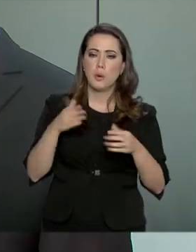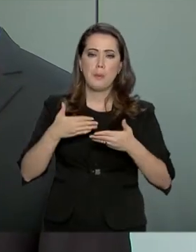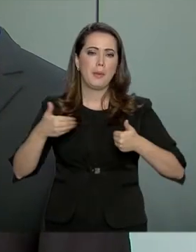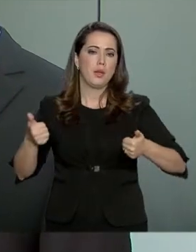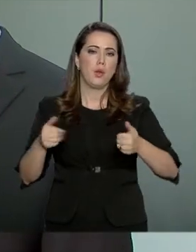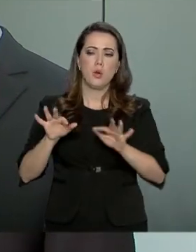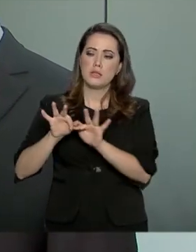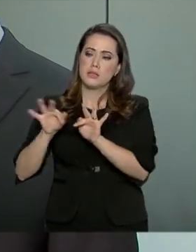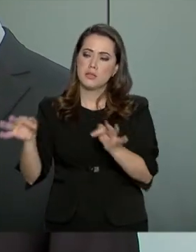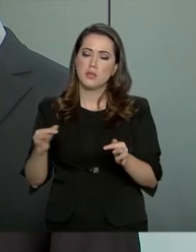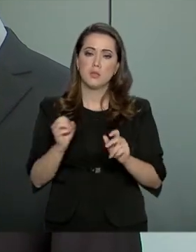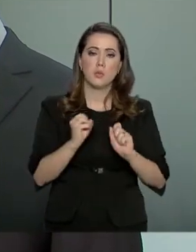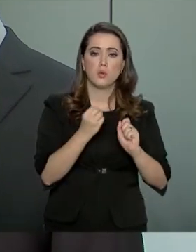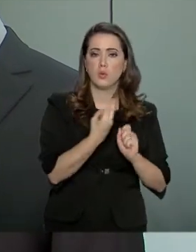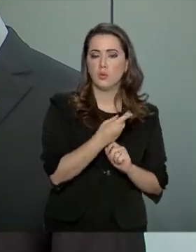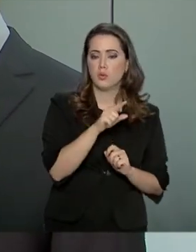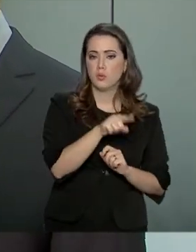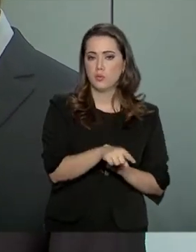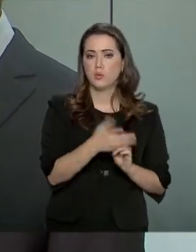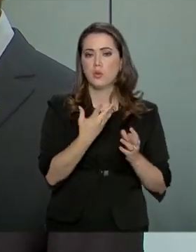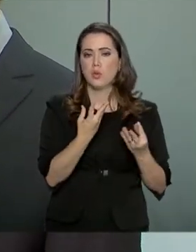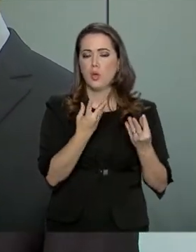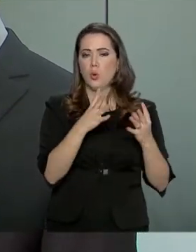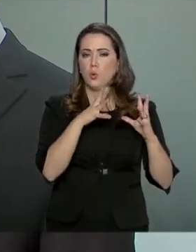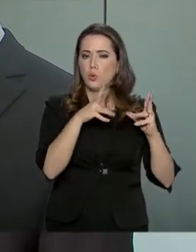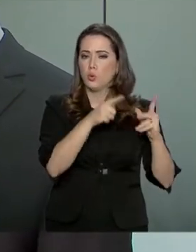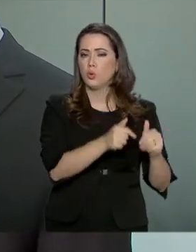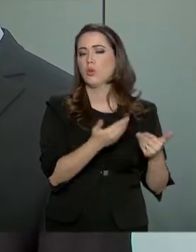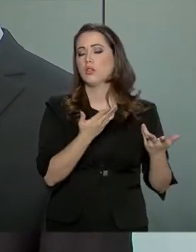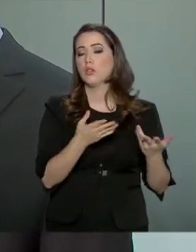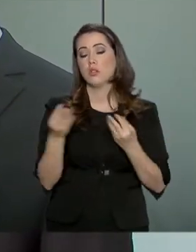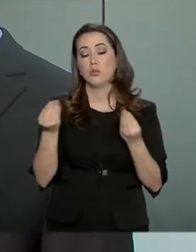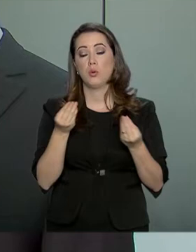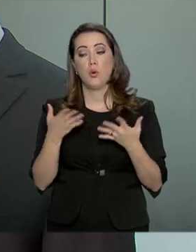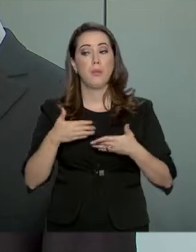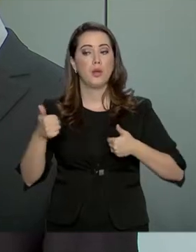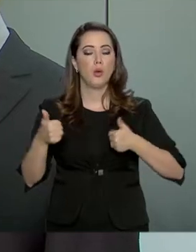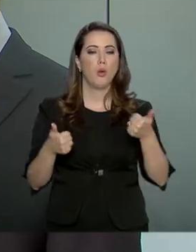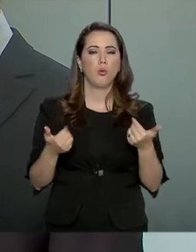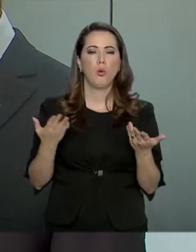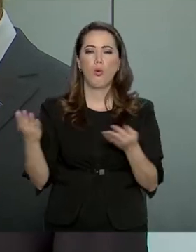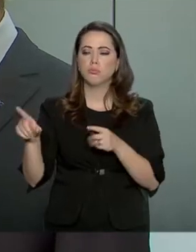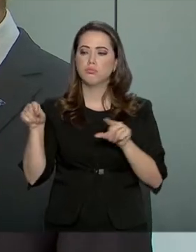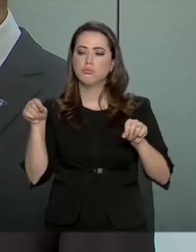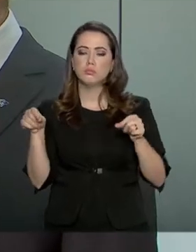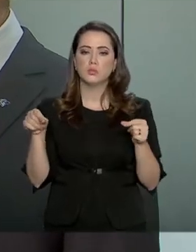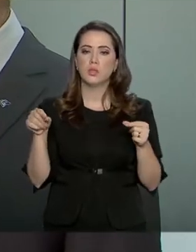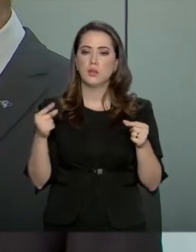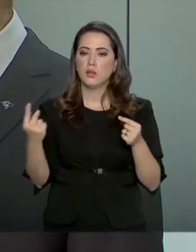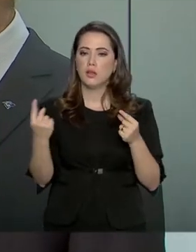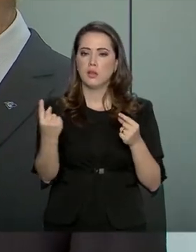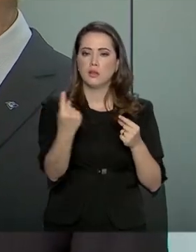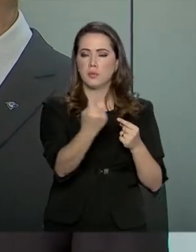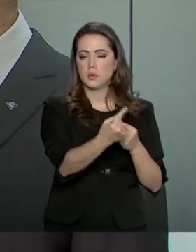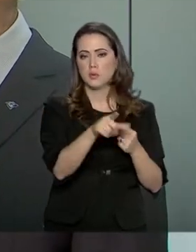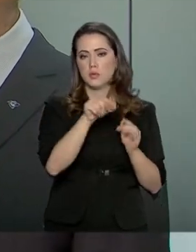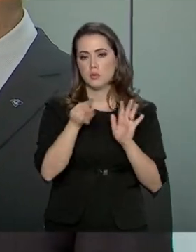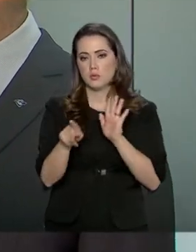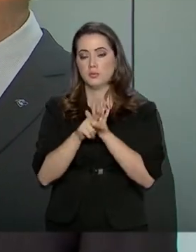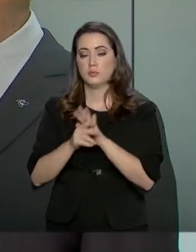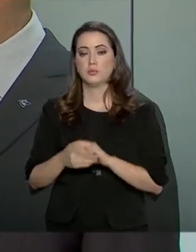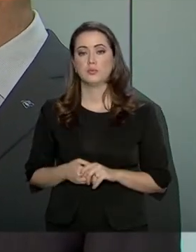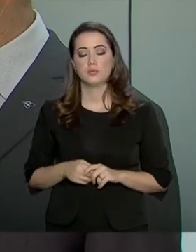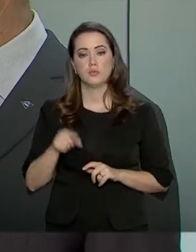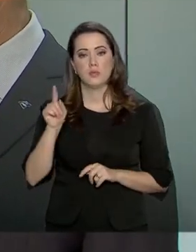ser simplificada é esse é o modelo completo é cada pessoa vale para cada caso como funciona